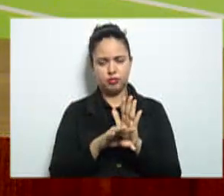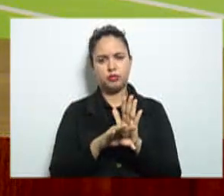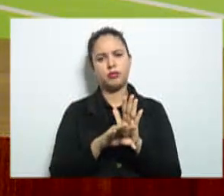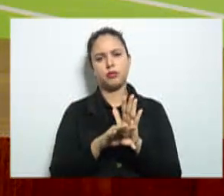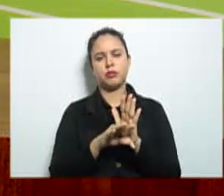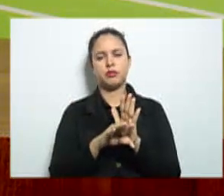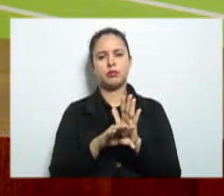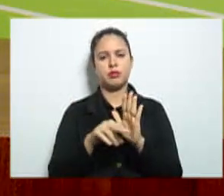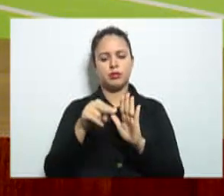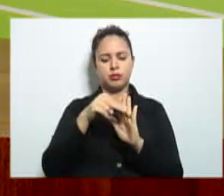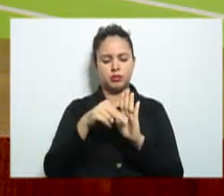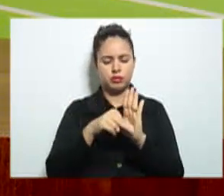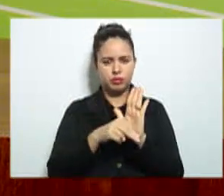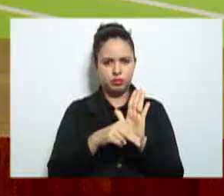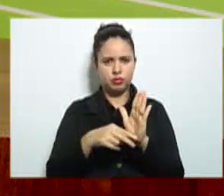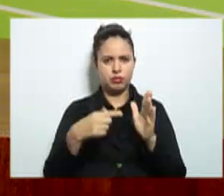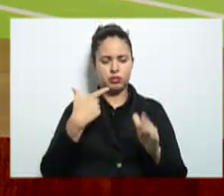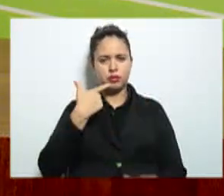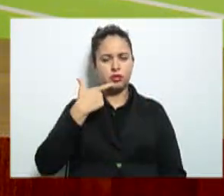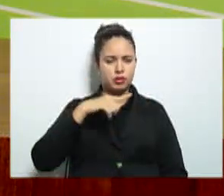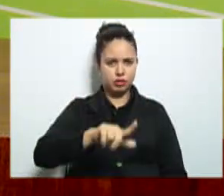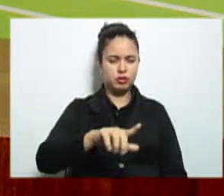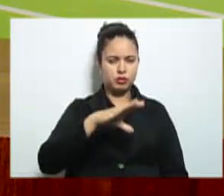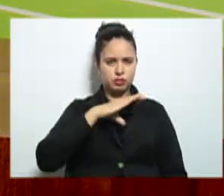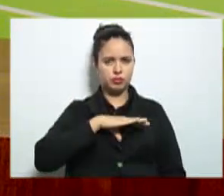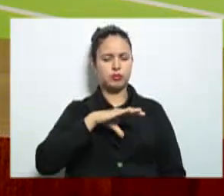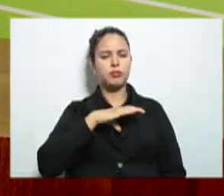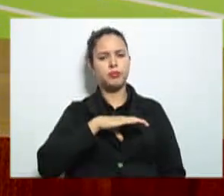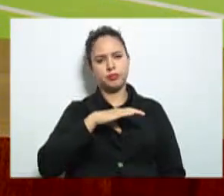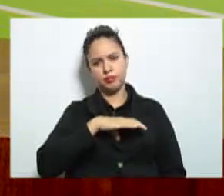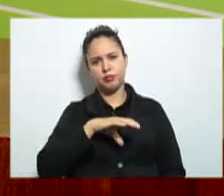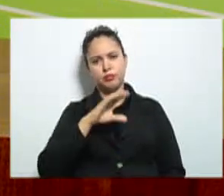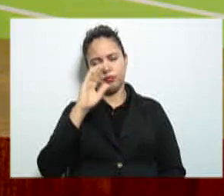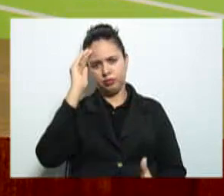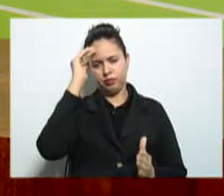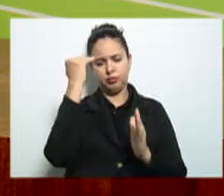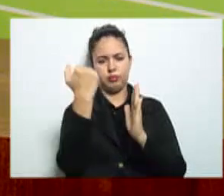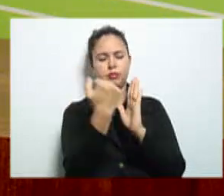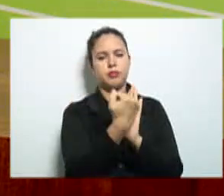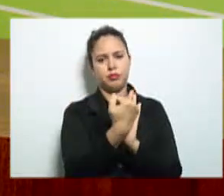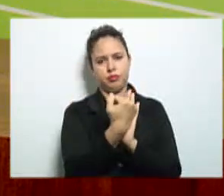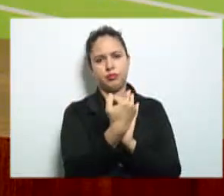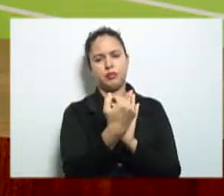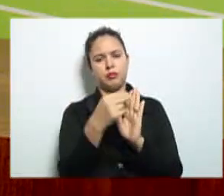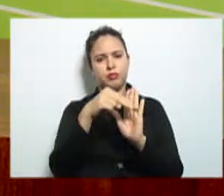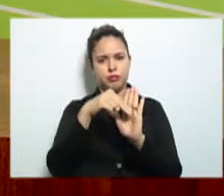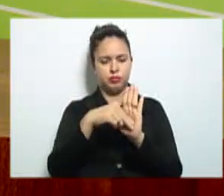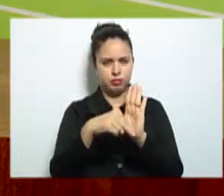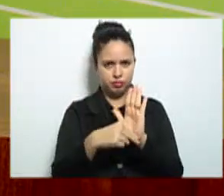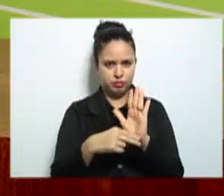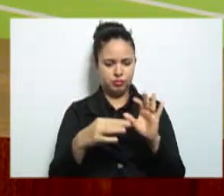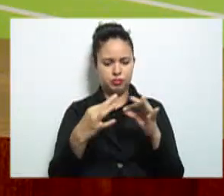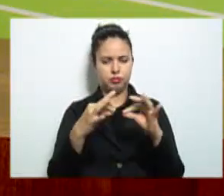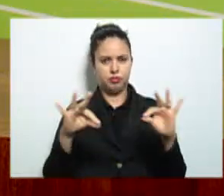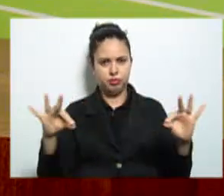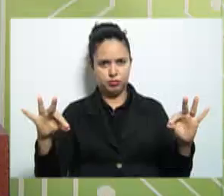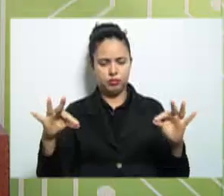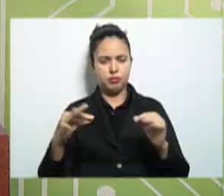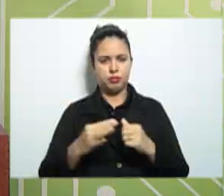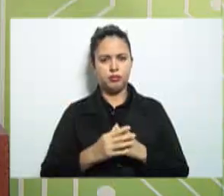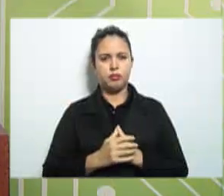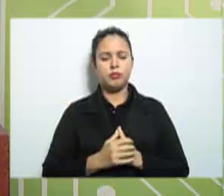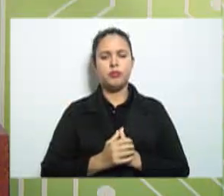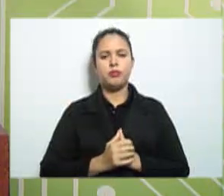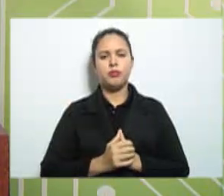língua portuguesa, observando os elementos de coesão, para que esse texto tenha um todo de sentido coerente também. Muito